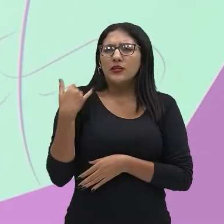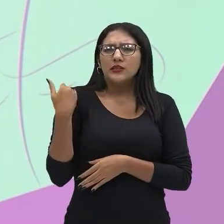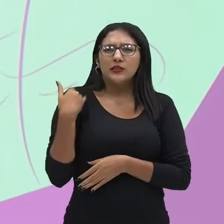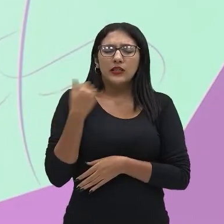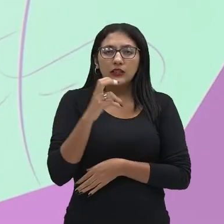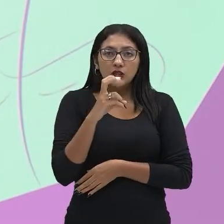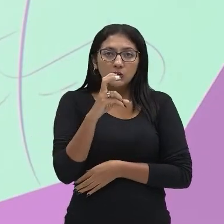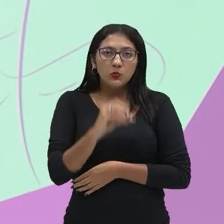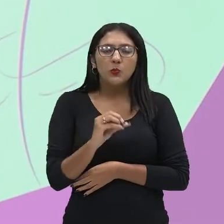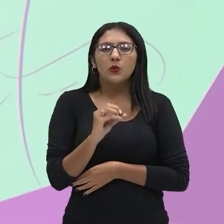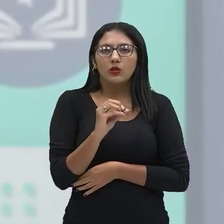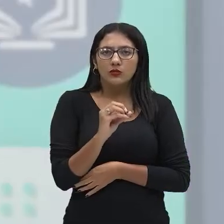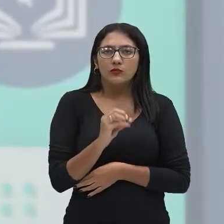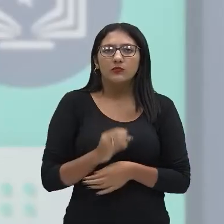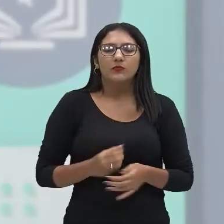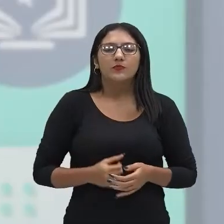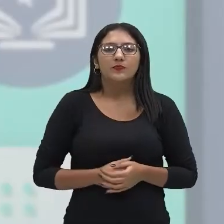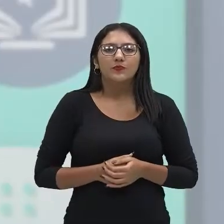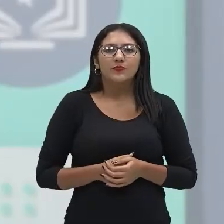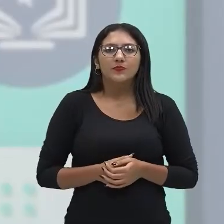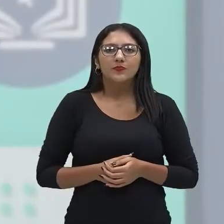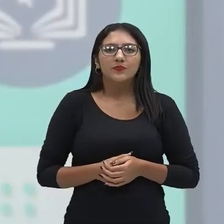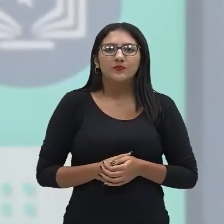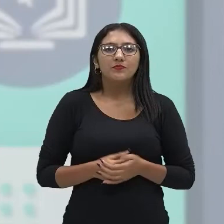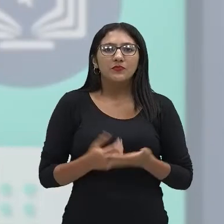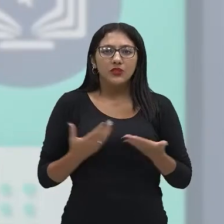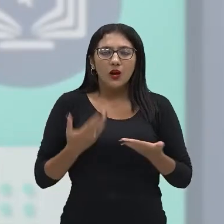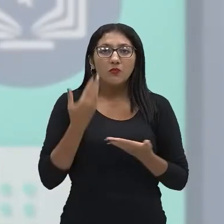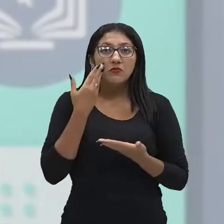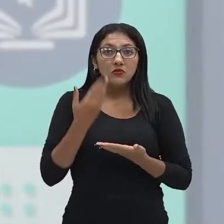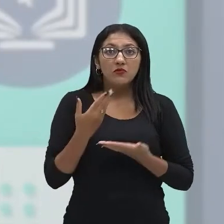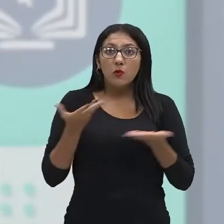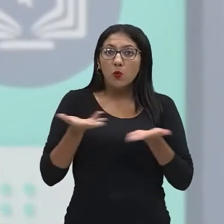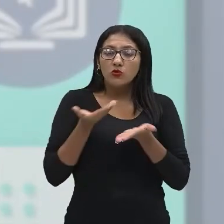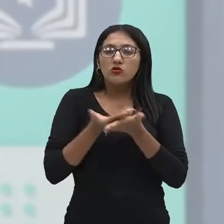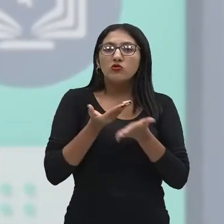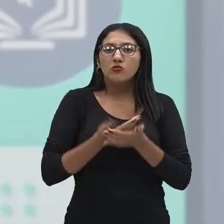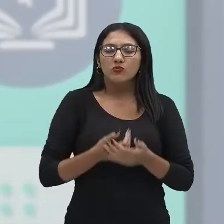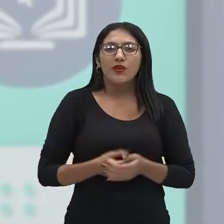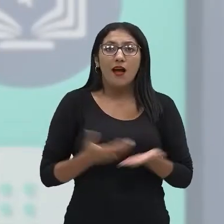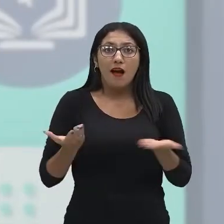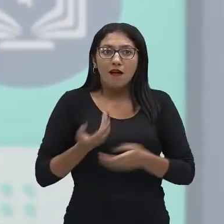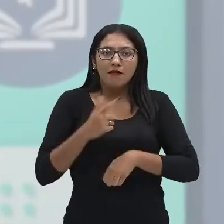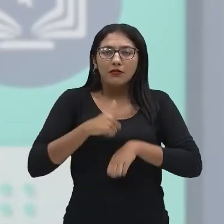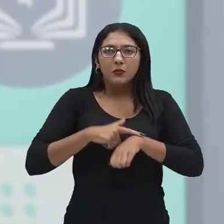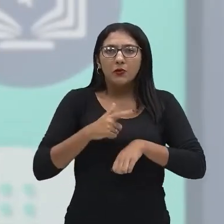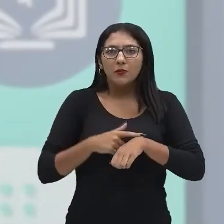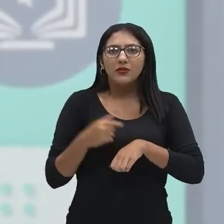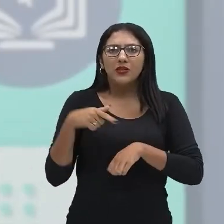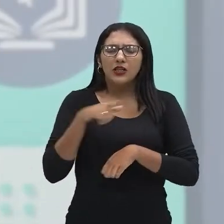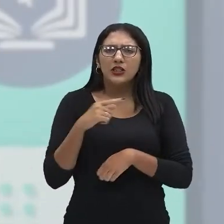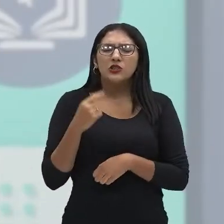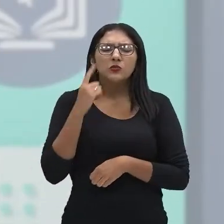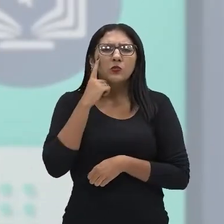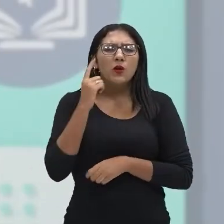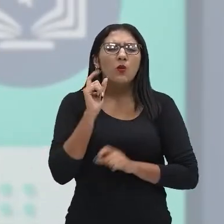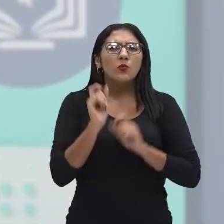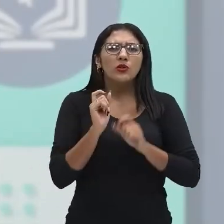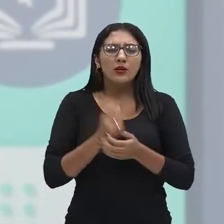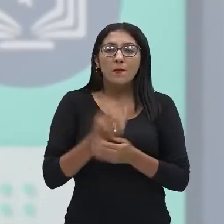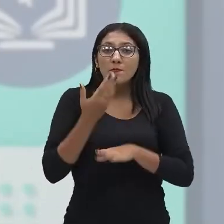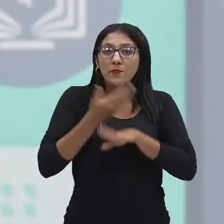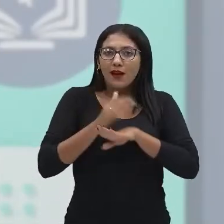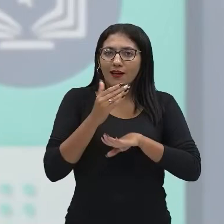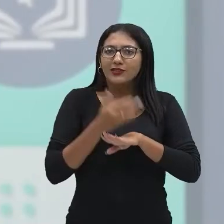50 anos. Bem, gente, essa foi a nossa aula. Agora chegou o momento da gente, não é,